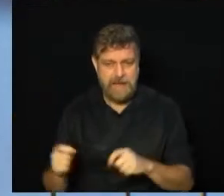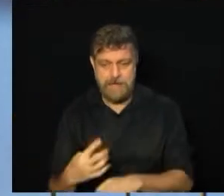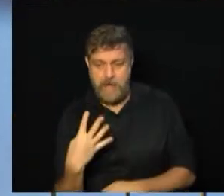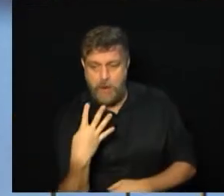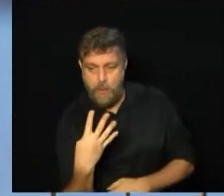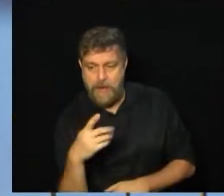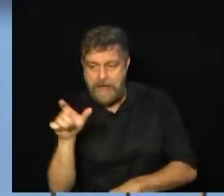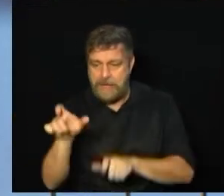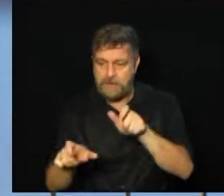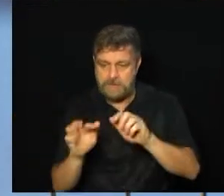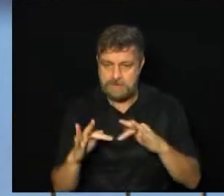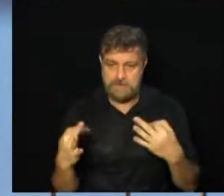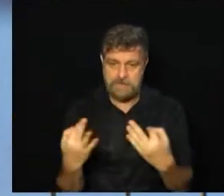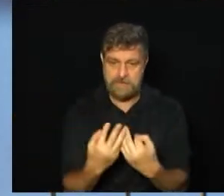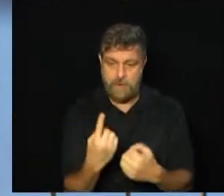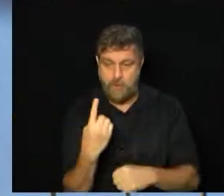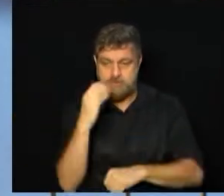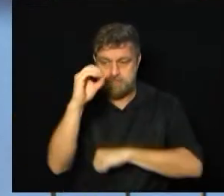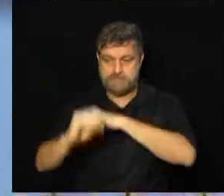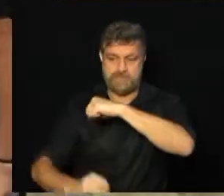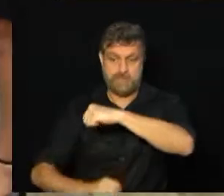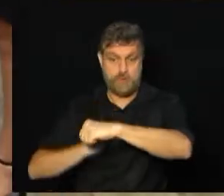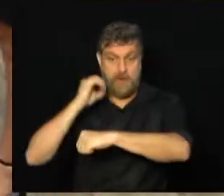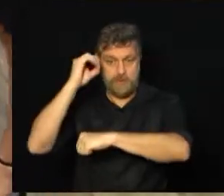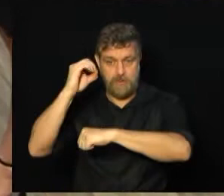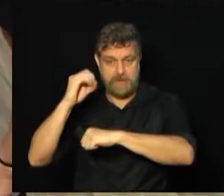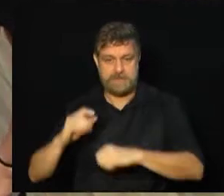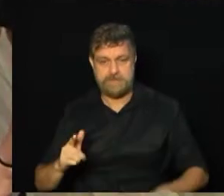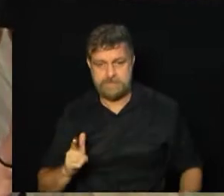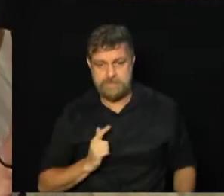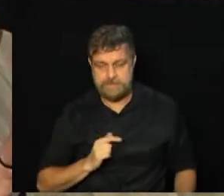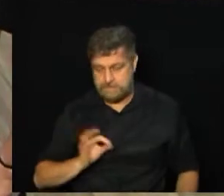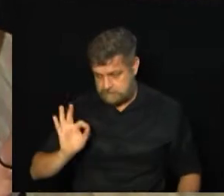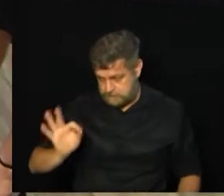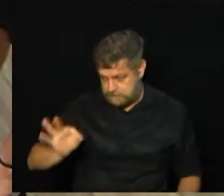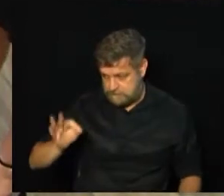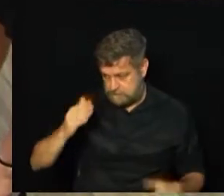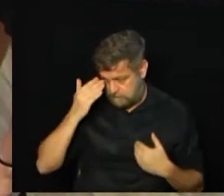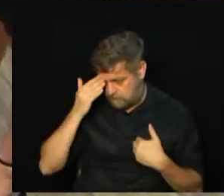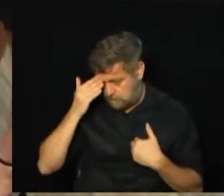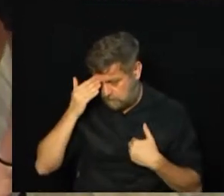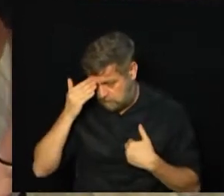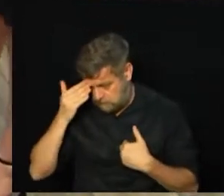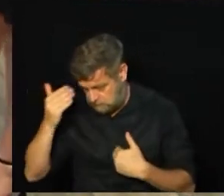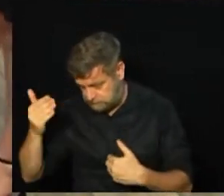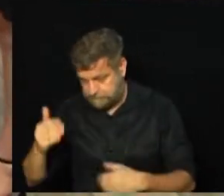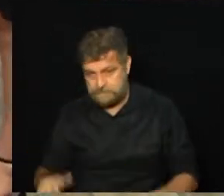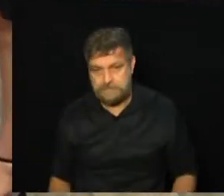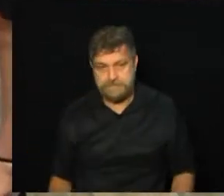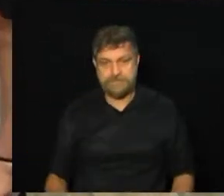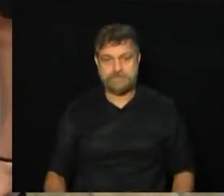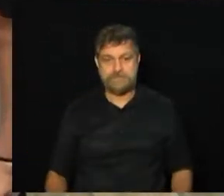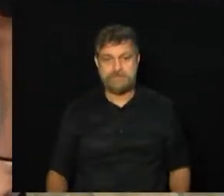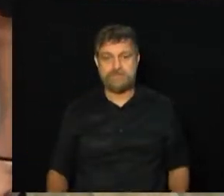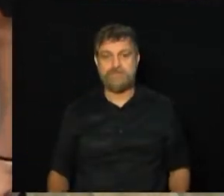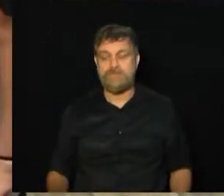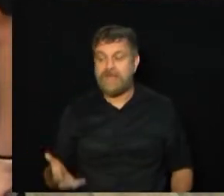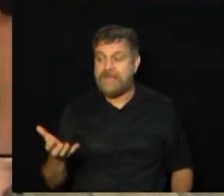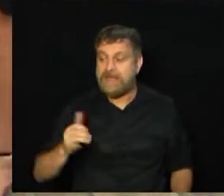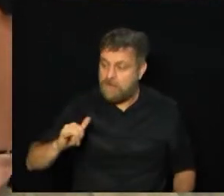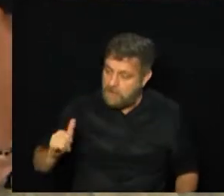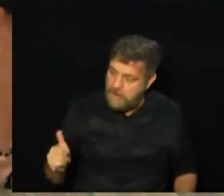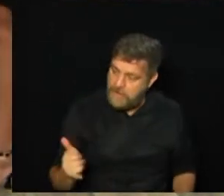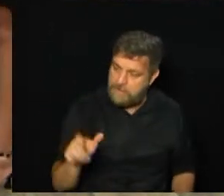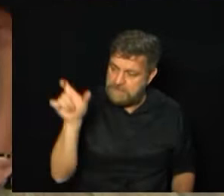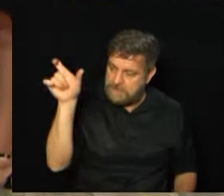4 pessoas por 24 horas. Tá certo, então, Mirna Abreu, muito obrigado pelas notícias da Metrópole de Campinas. Quero aproveitar